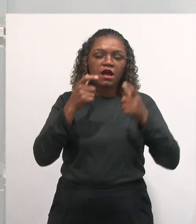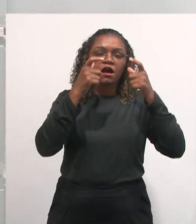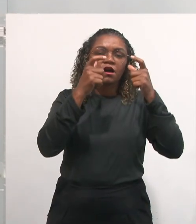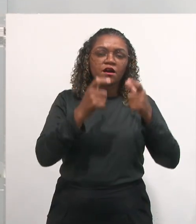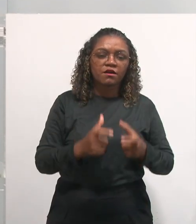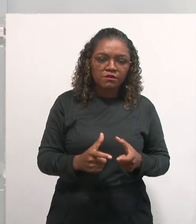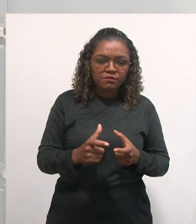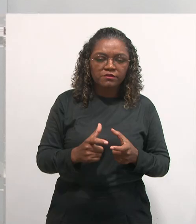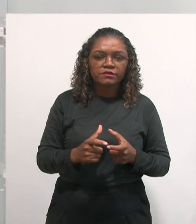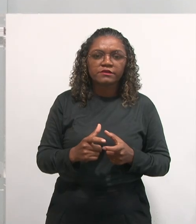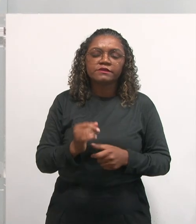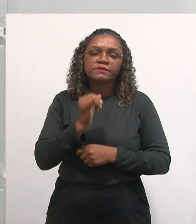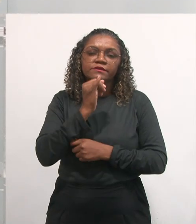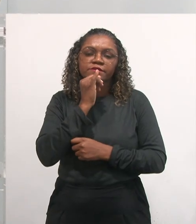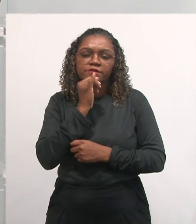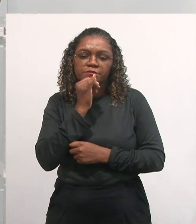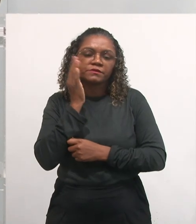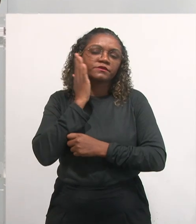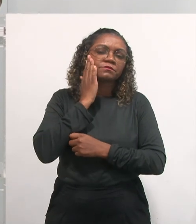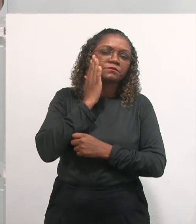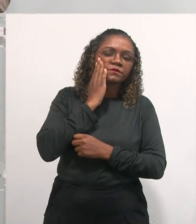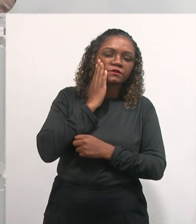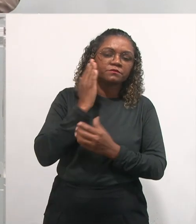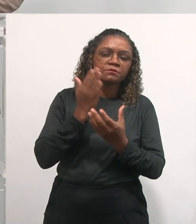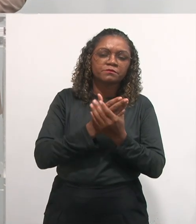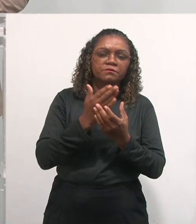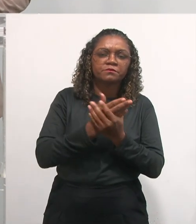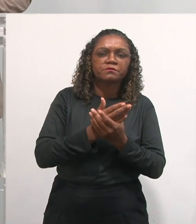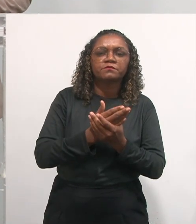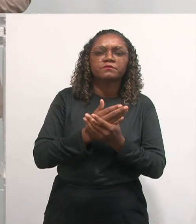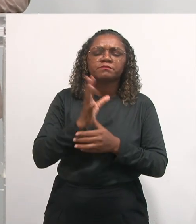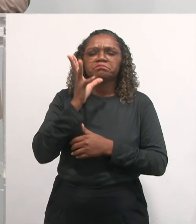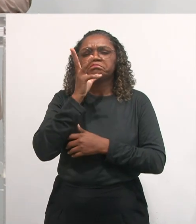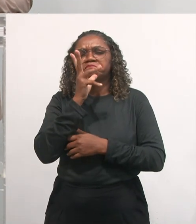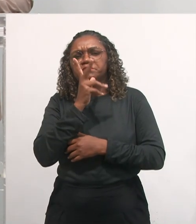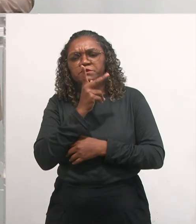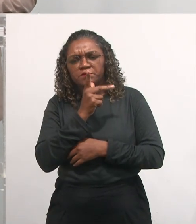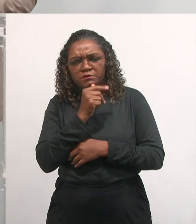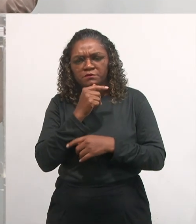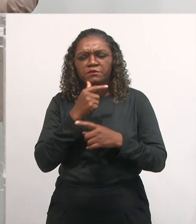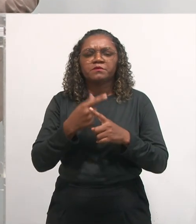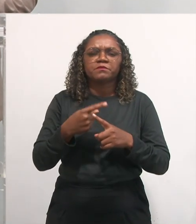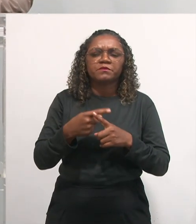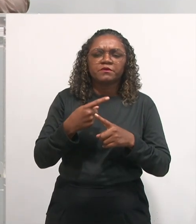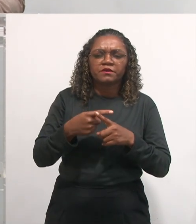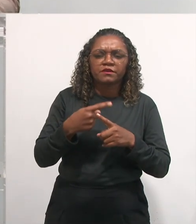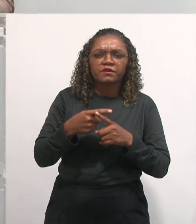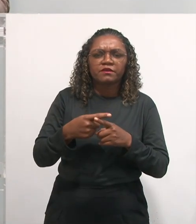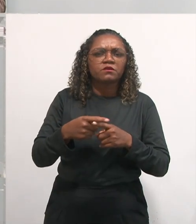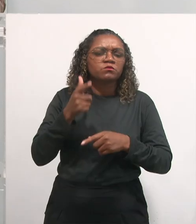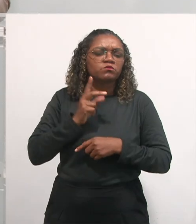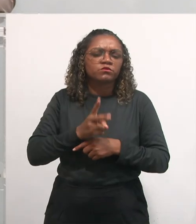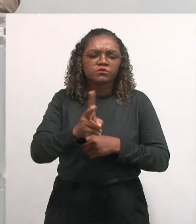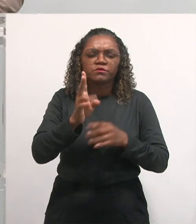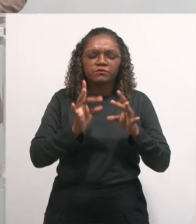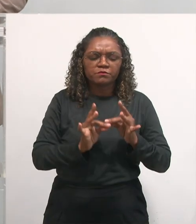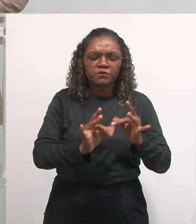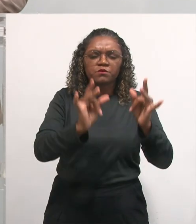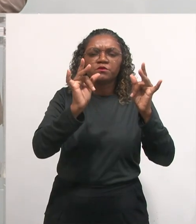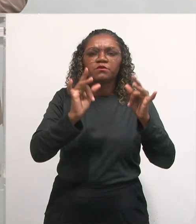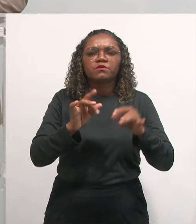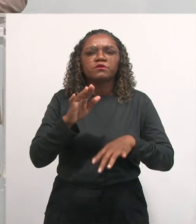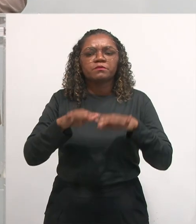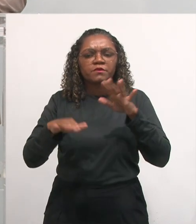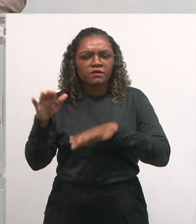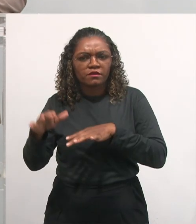setor que estão com aqueles processos demorando mais dias para que os processos tenham andamento, né, a